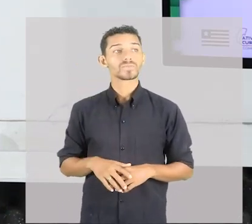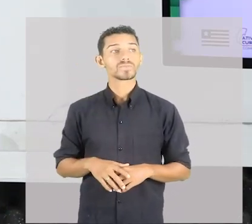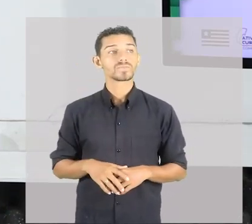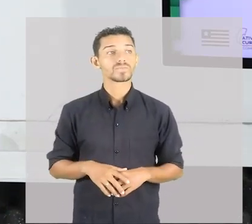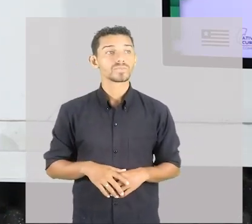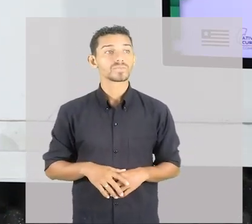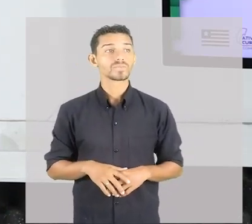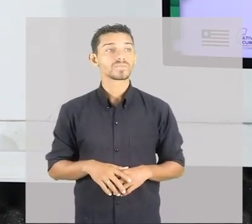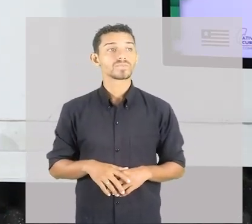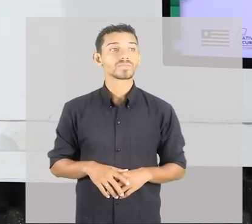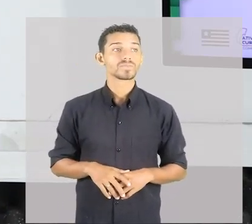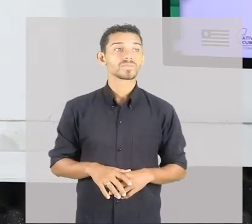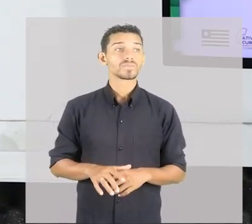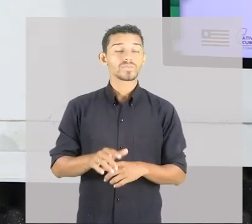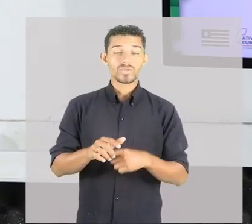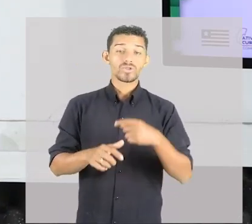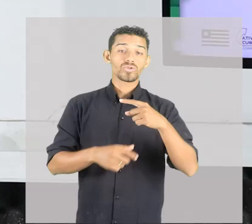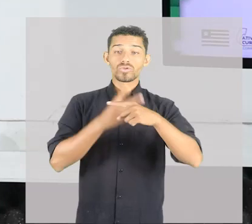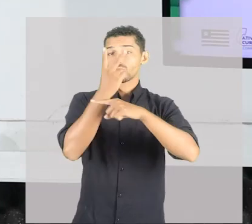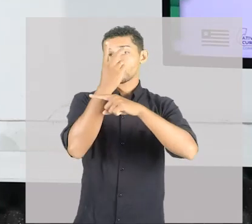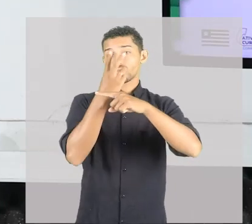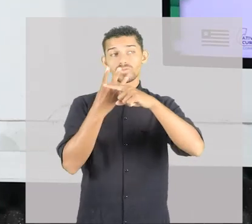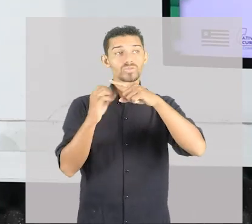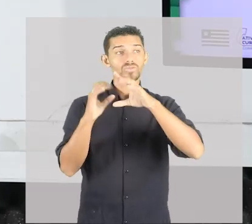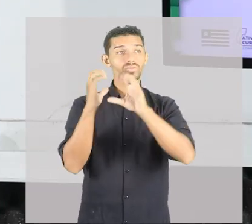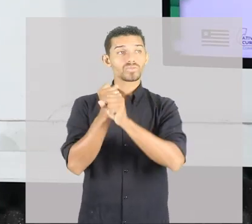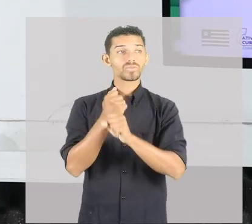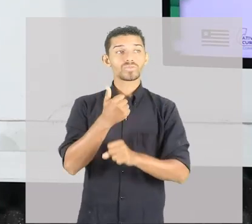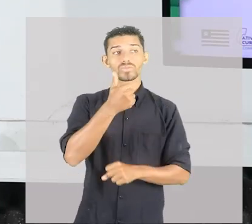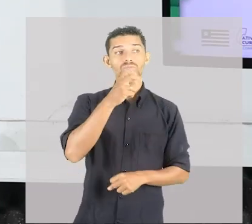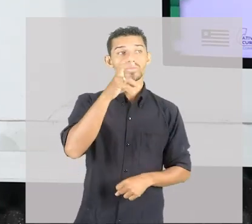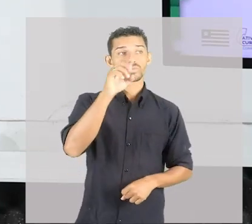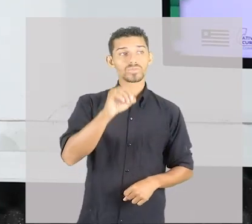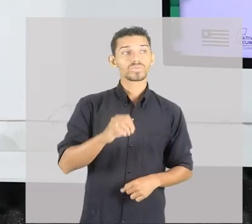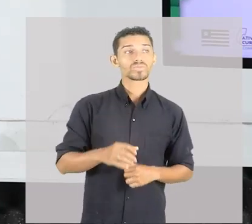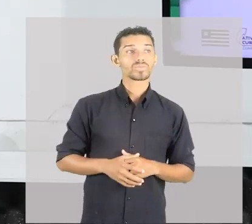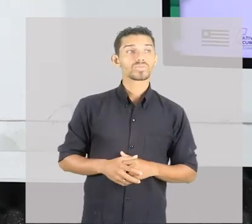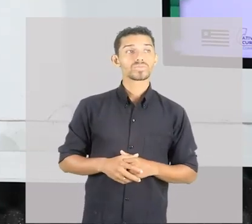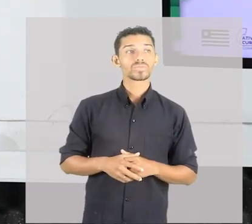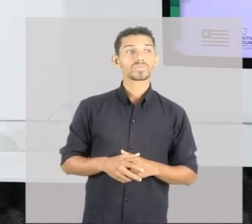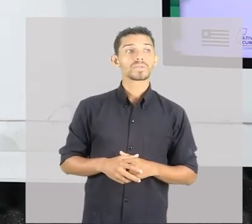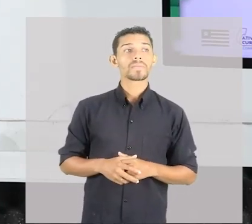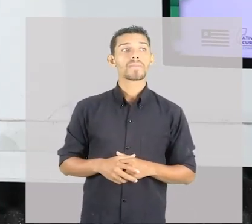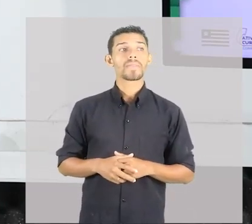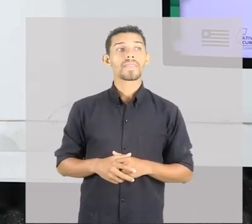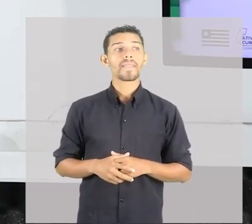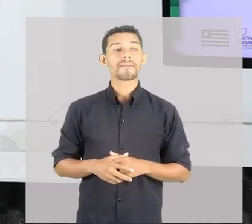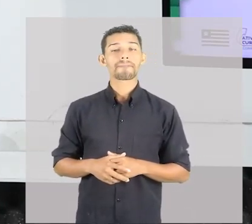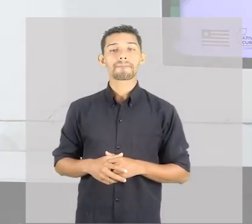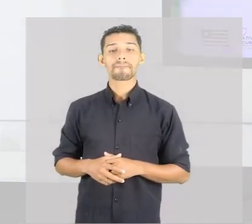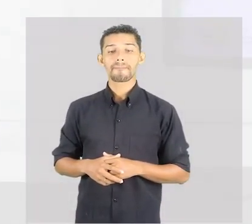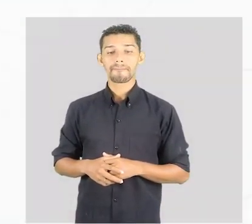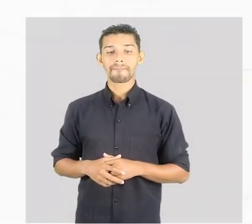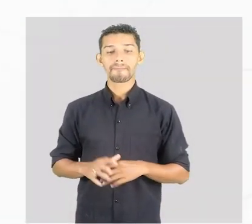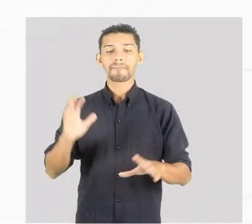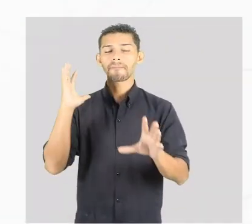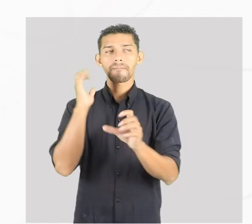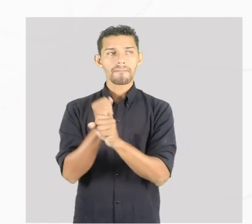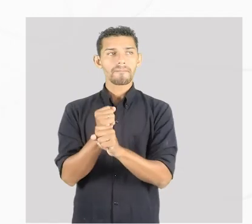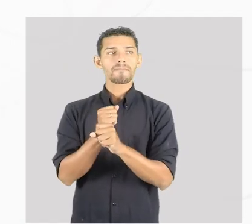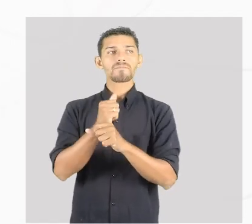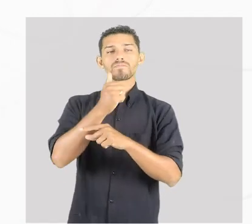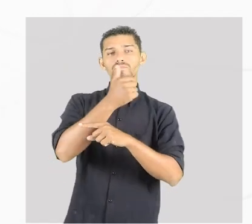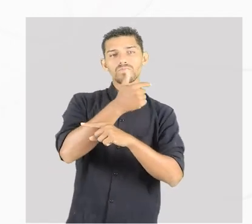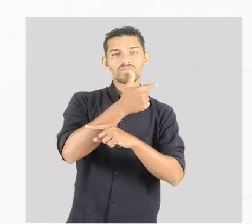vai dividir vai dar 150 vai ficar 285 por 150 essa sua pressão final